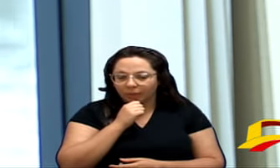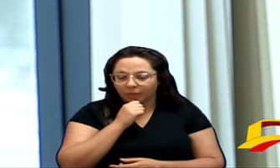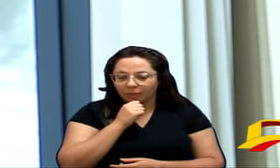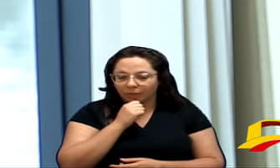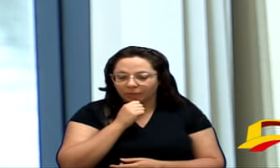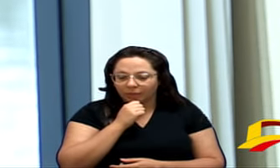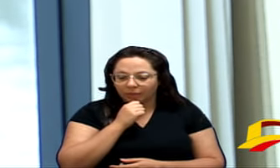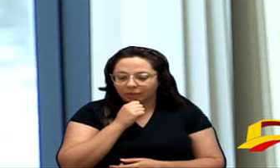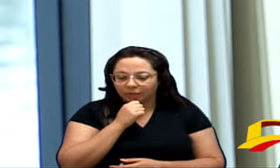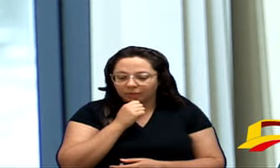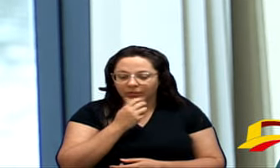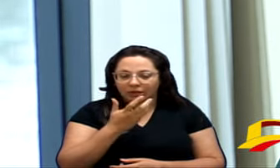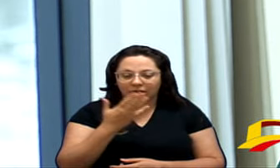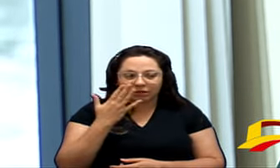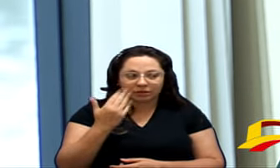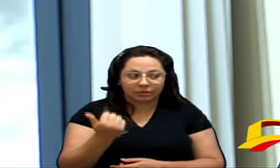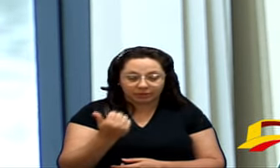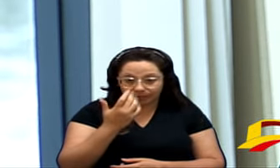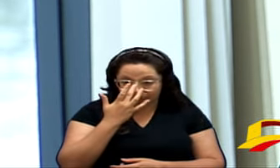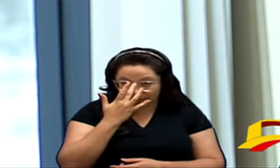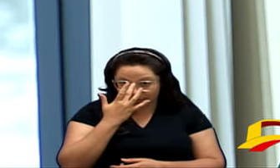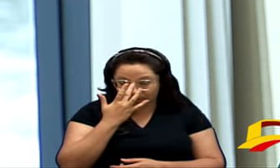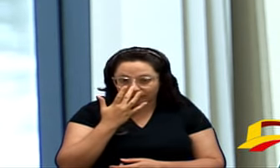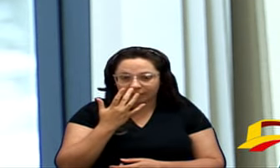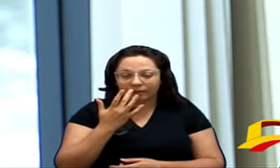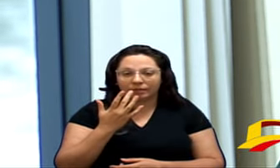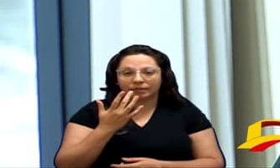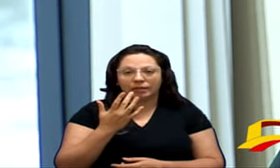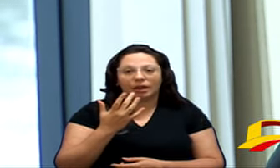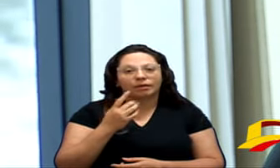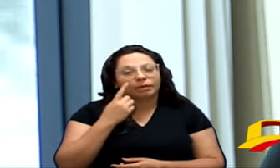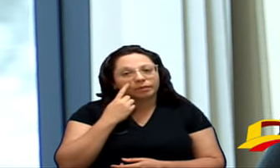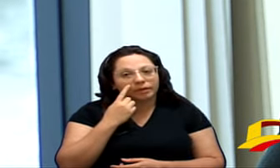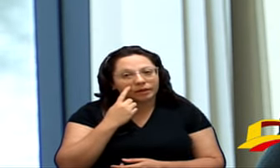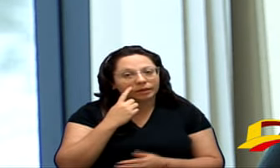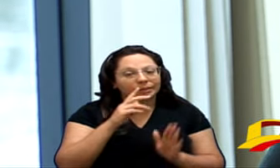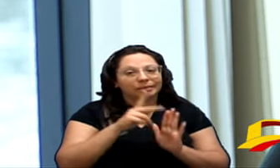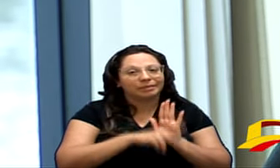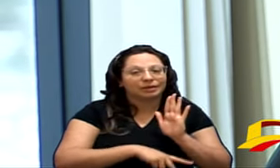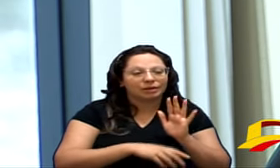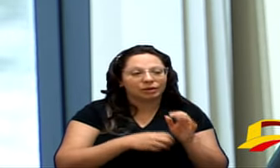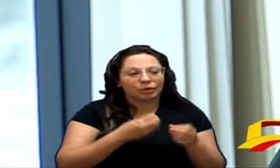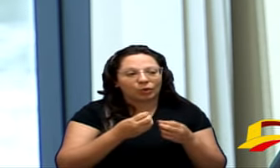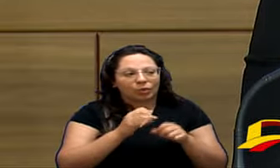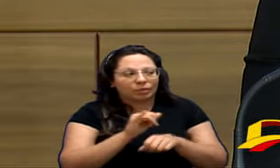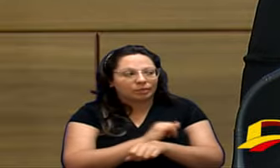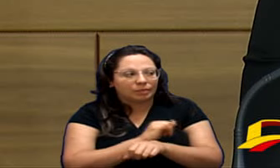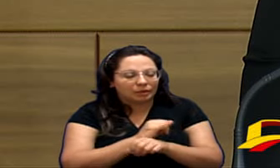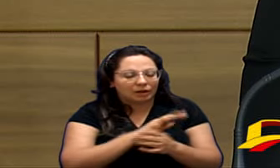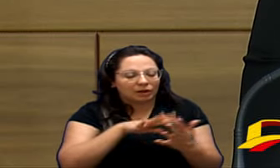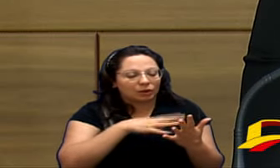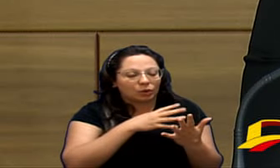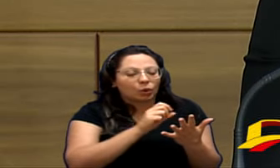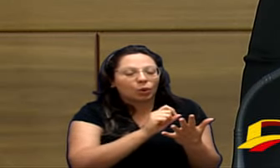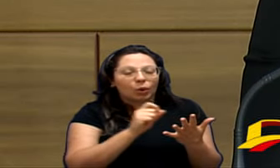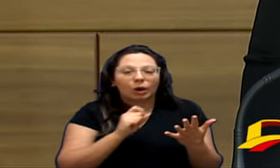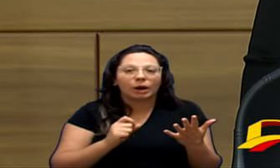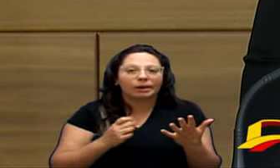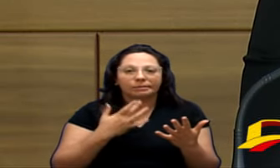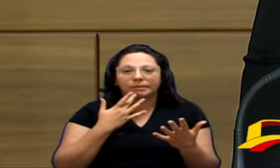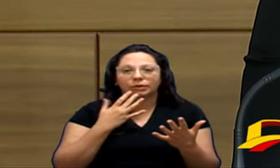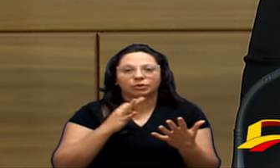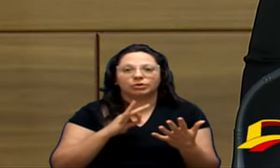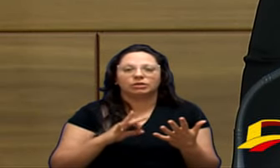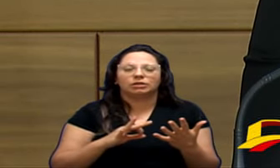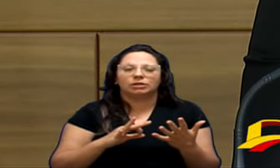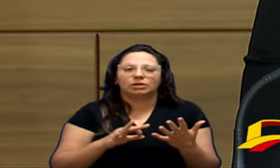população tá querendo saber é isso demanda de de de planejamento né Vereador isso demanda de planejamento a gente sabe que os